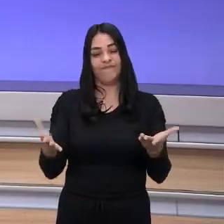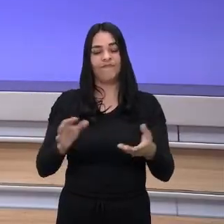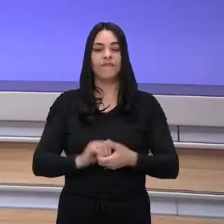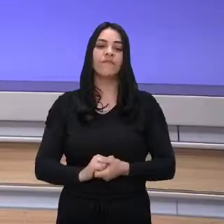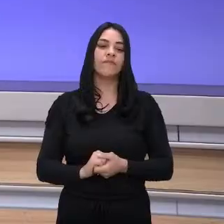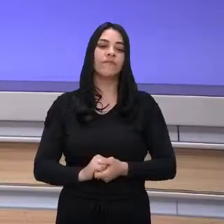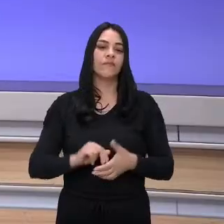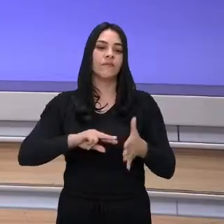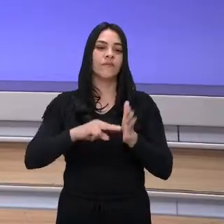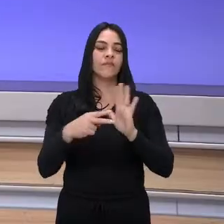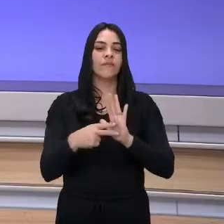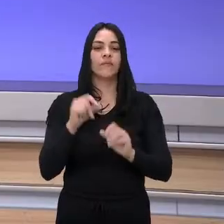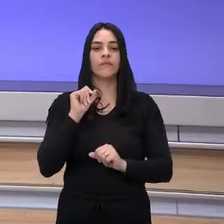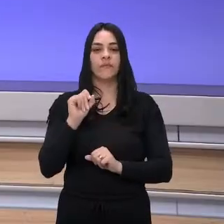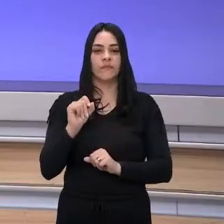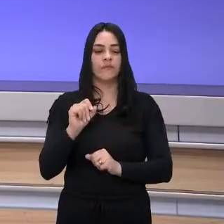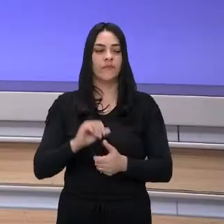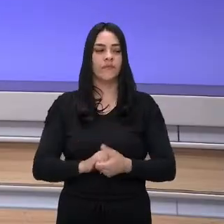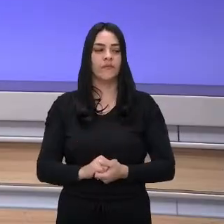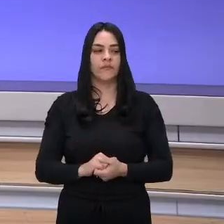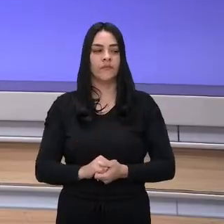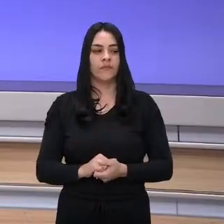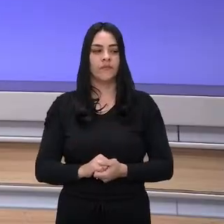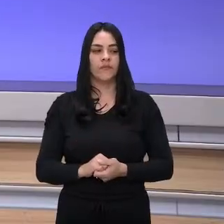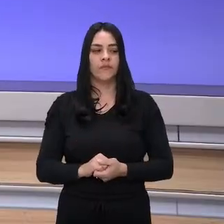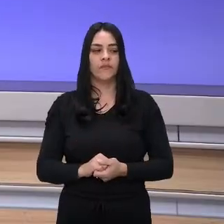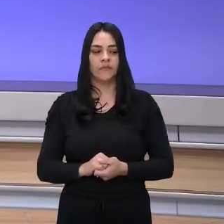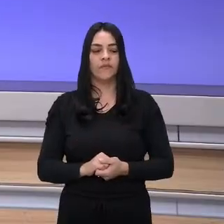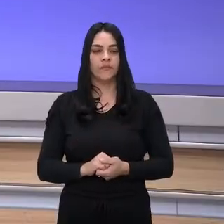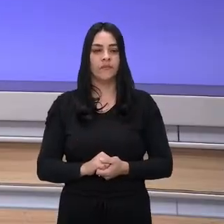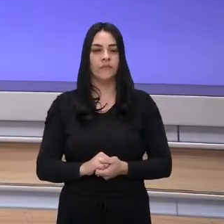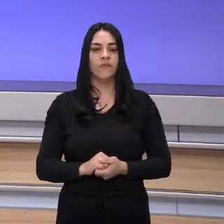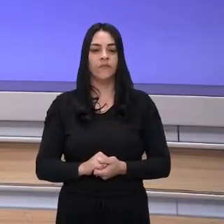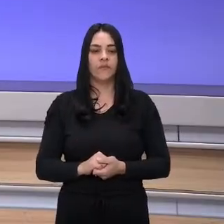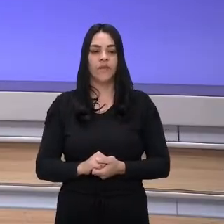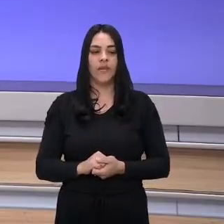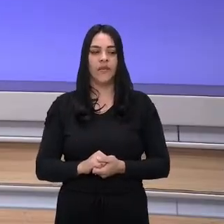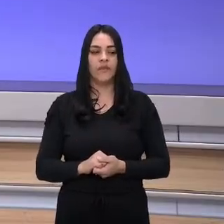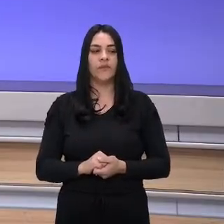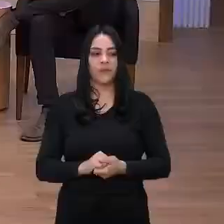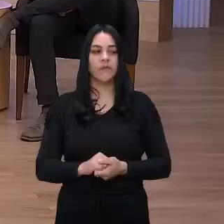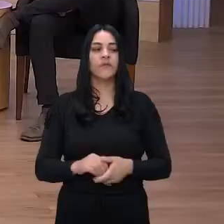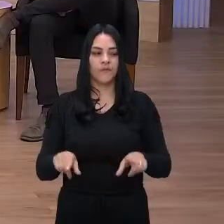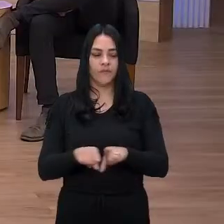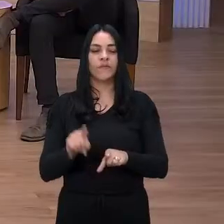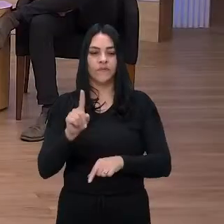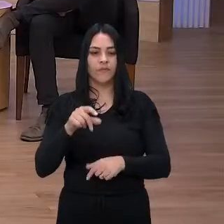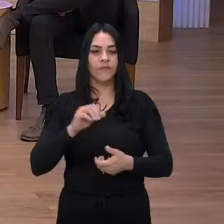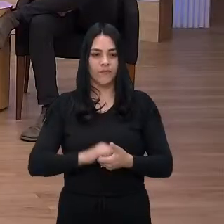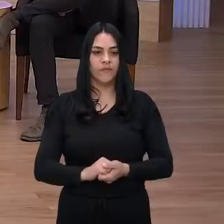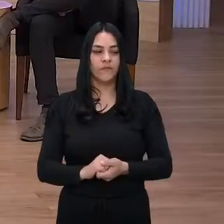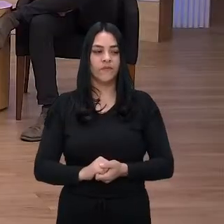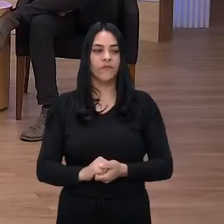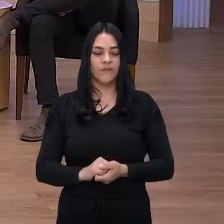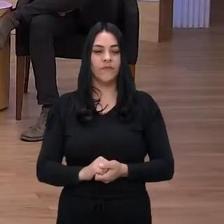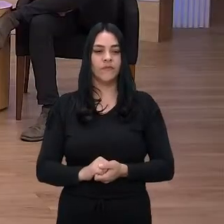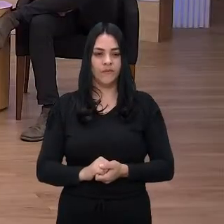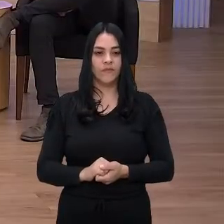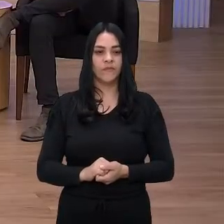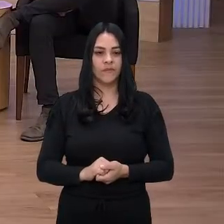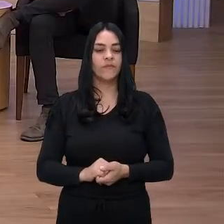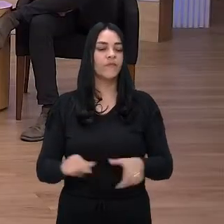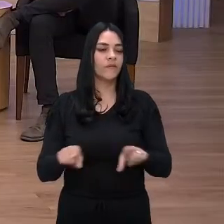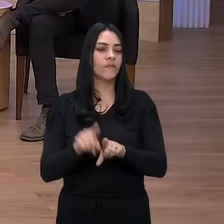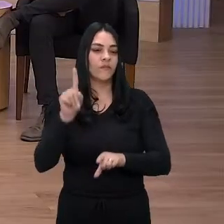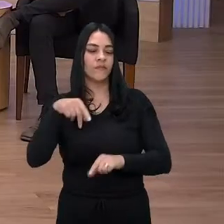Então, ou seja, é isso, é uma grande verdade, né? Posso só compartilhar aqui a professora Maria Velani,